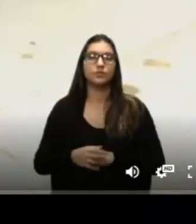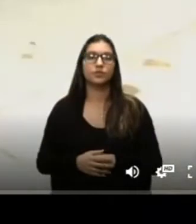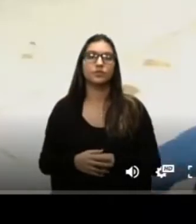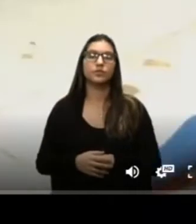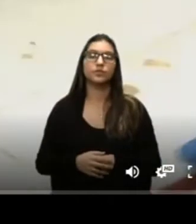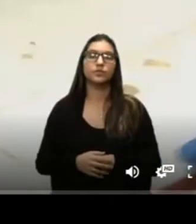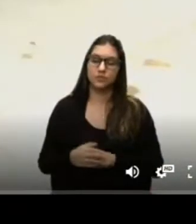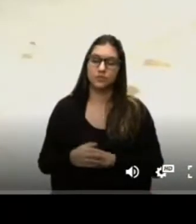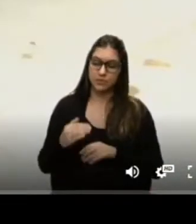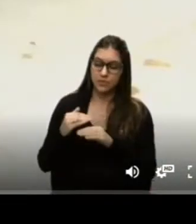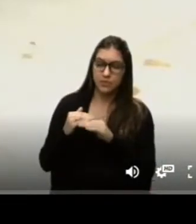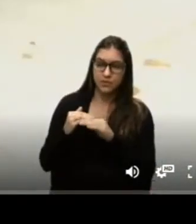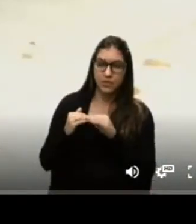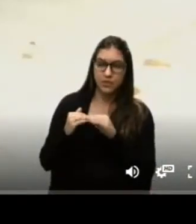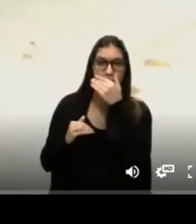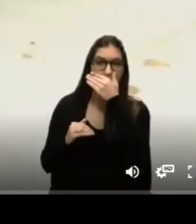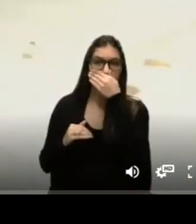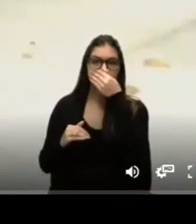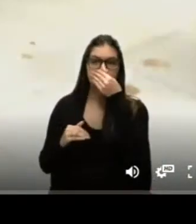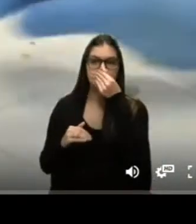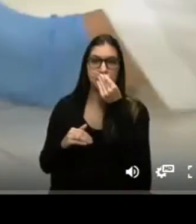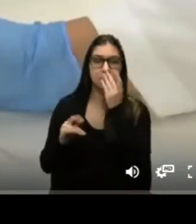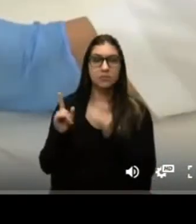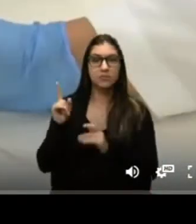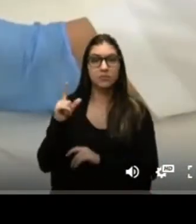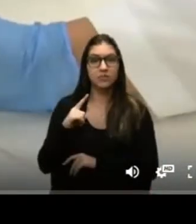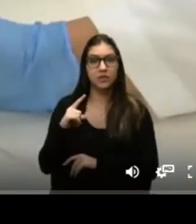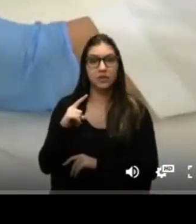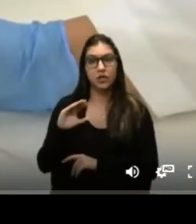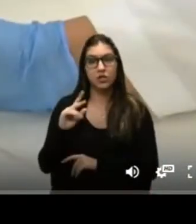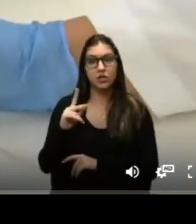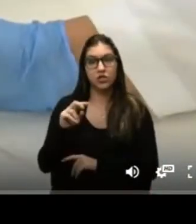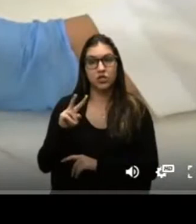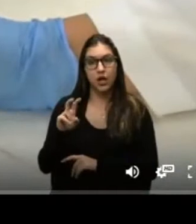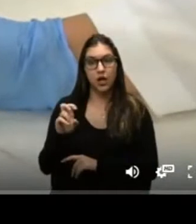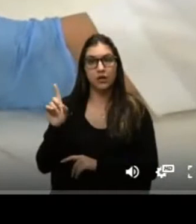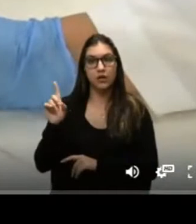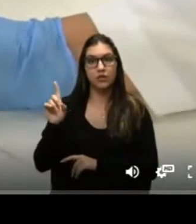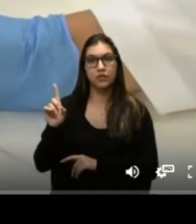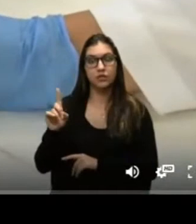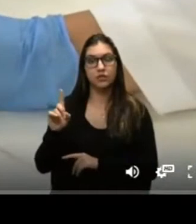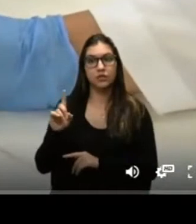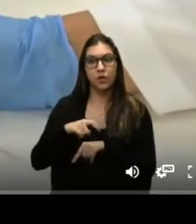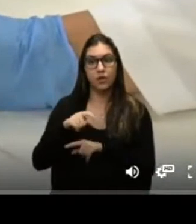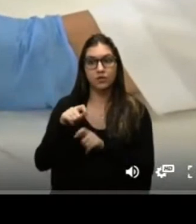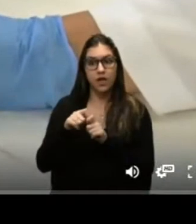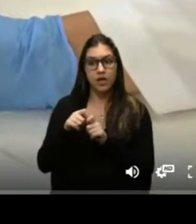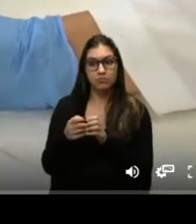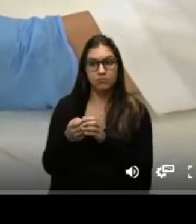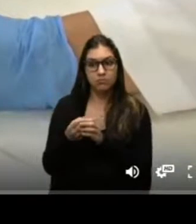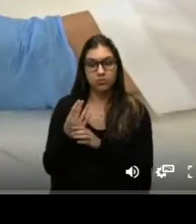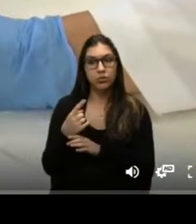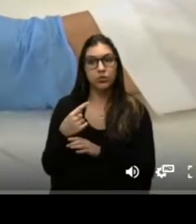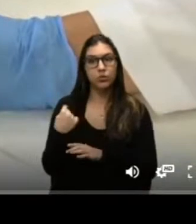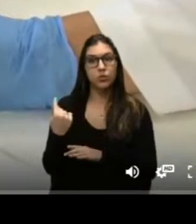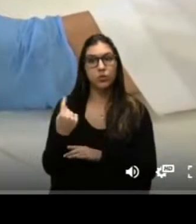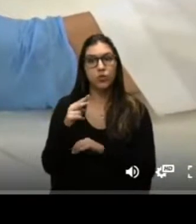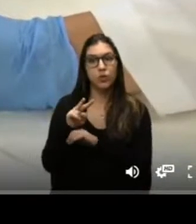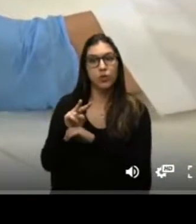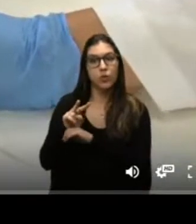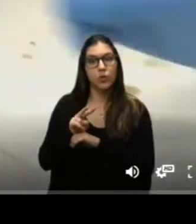Na parte inferior do bico de Bunsen, ele tem uma chave seletora ali, onde ao girar essa chave, nós vamos controlar